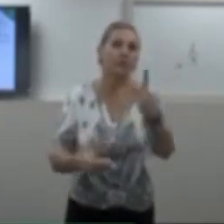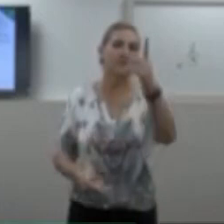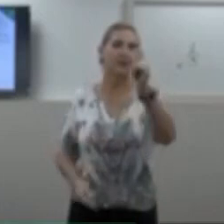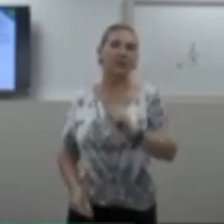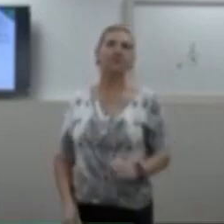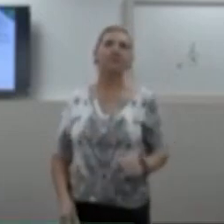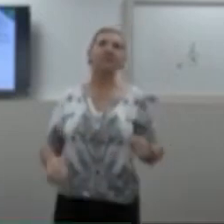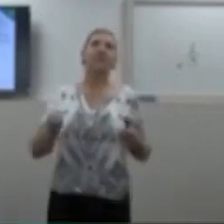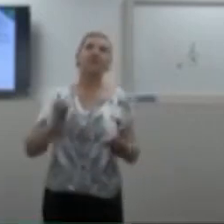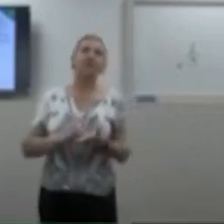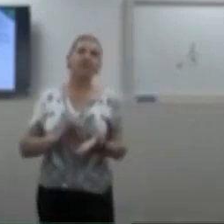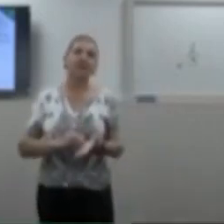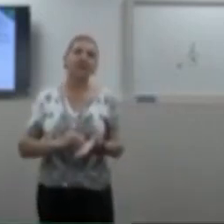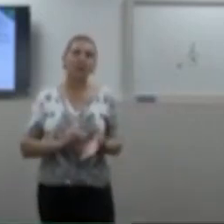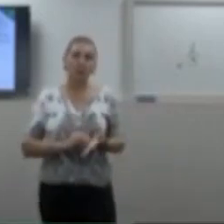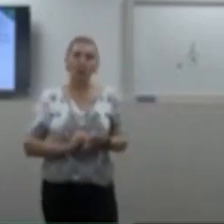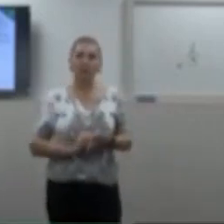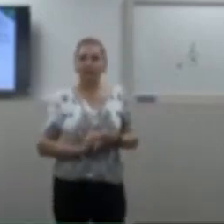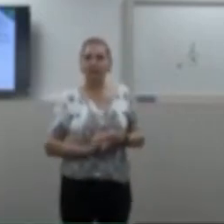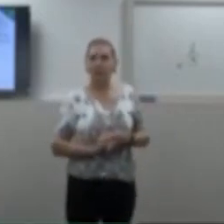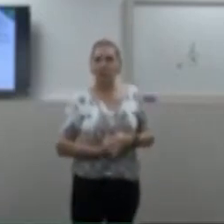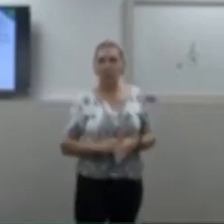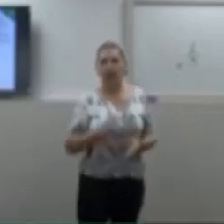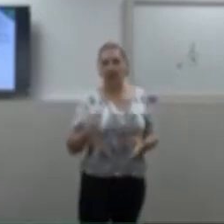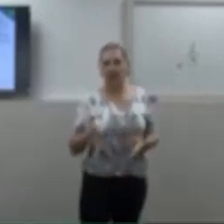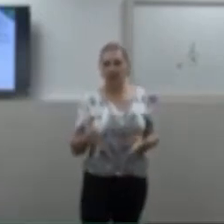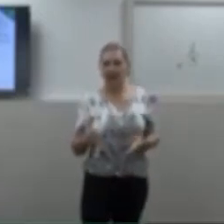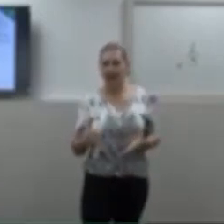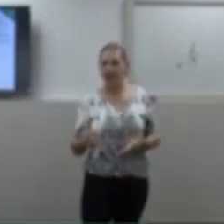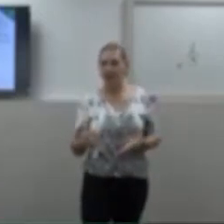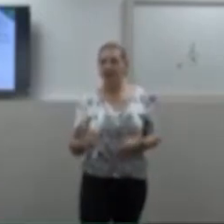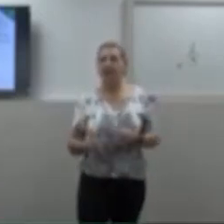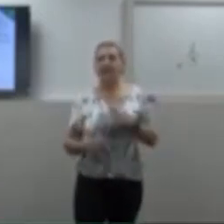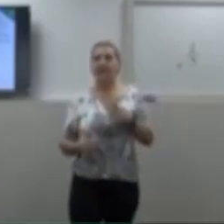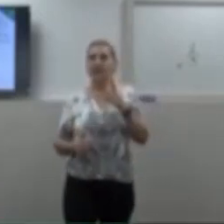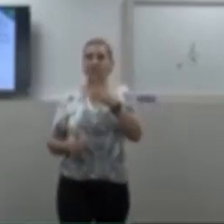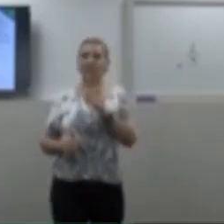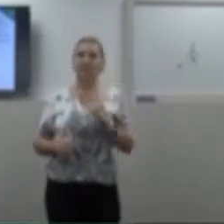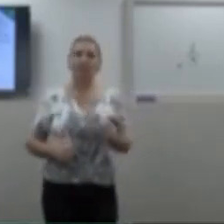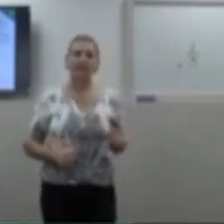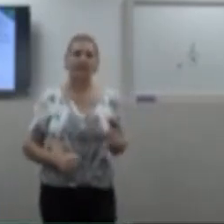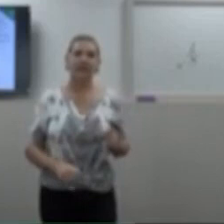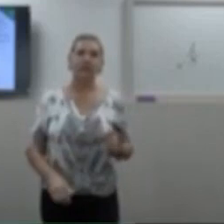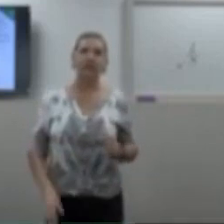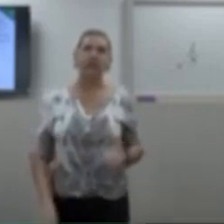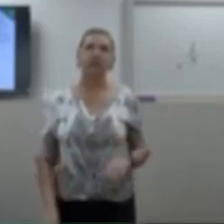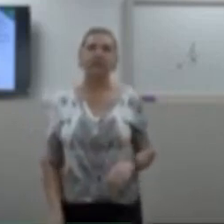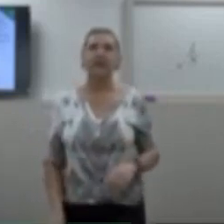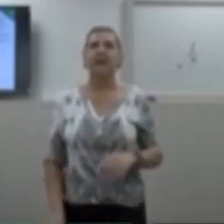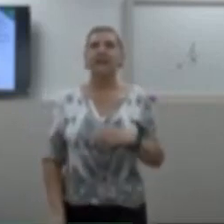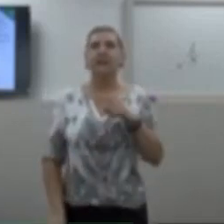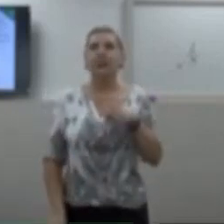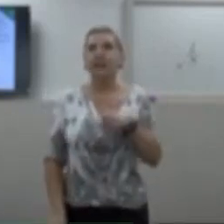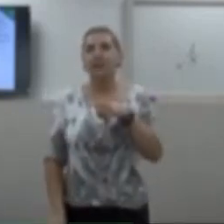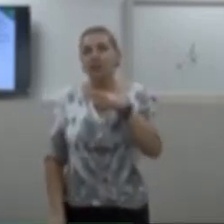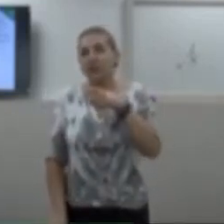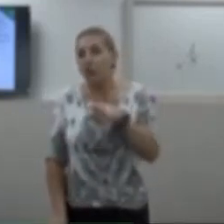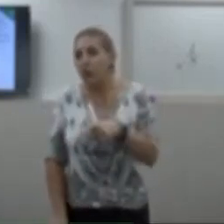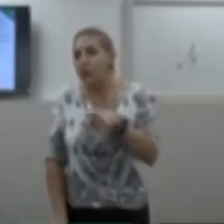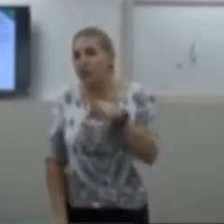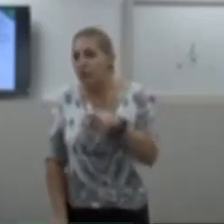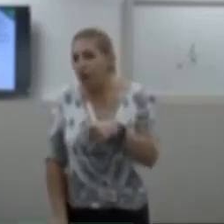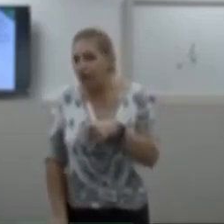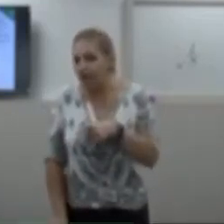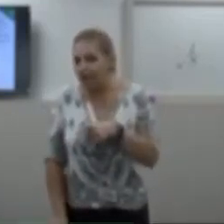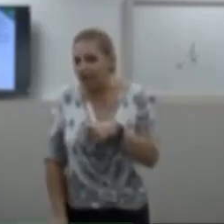um outro conhecimento. No Hospital do Rossio, em Campo Largo, na região metropolitana de Curitiba, na noite do